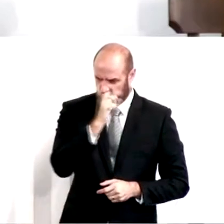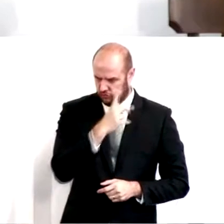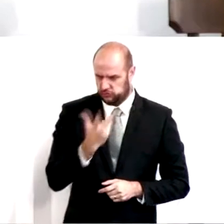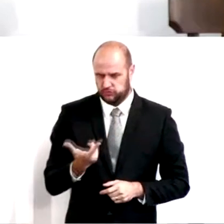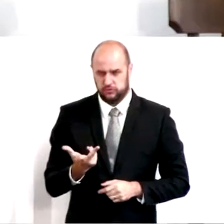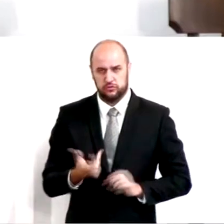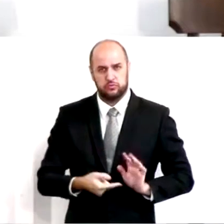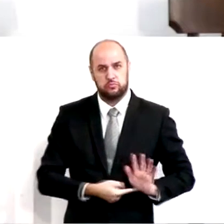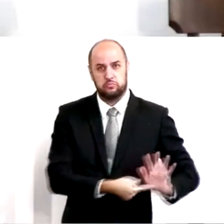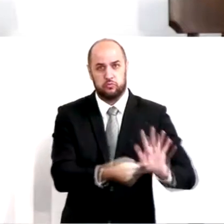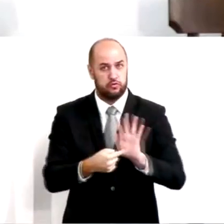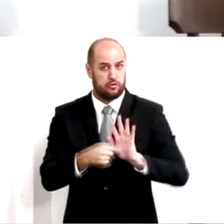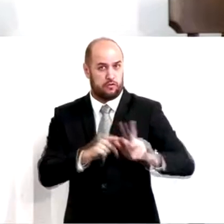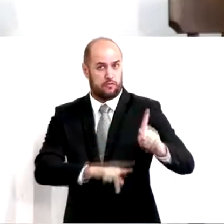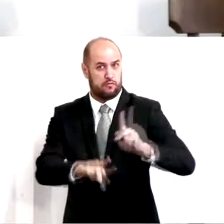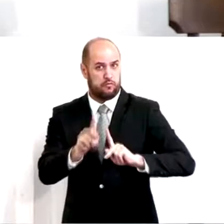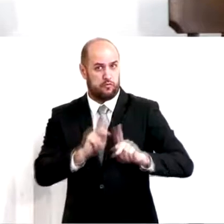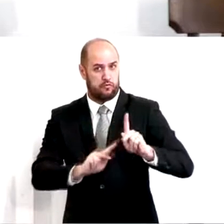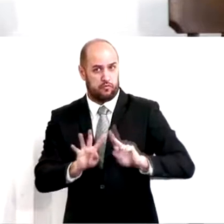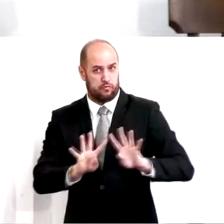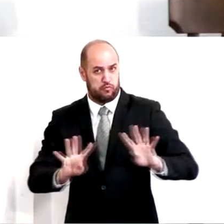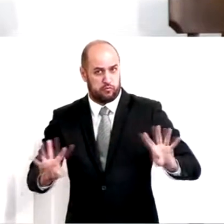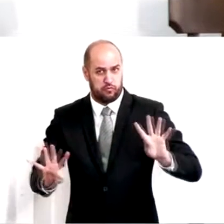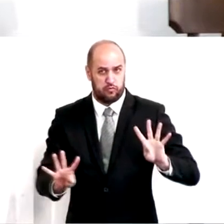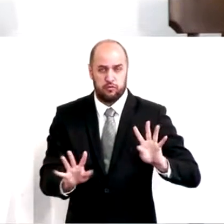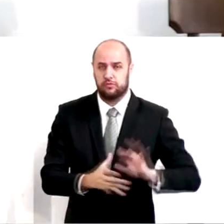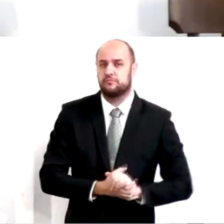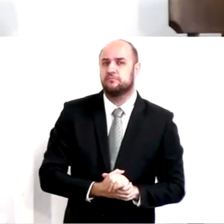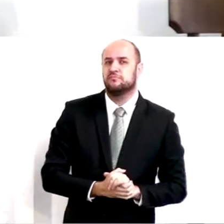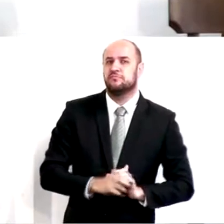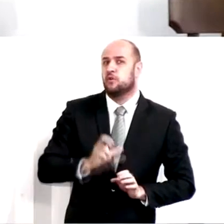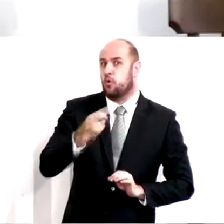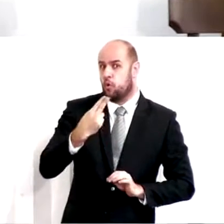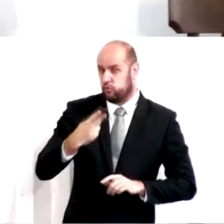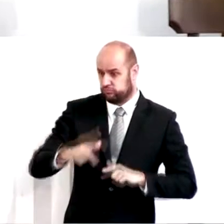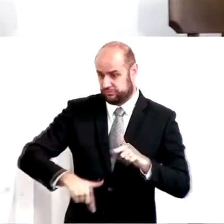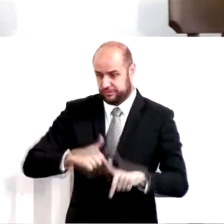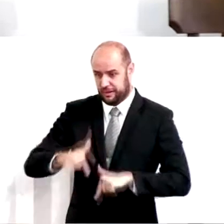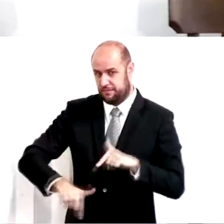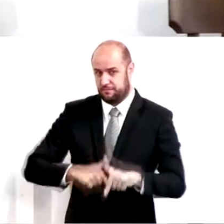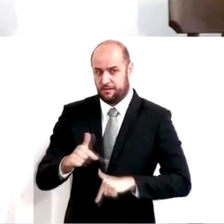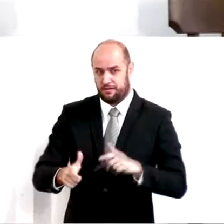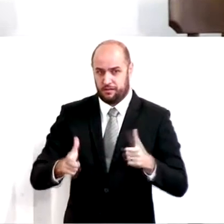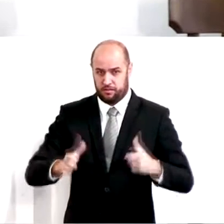espetáculo público ou nas minas, nos trabalhos duros.